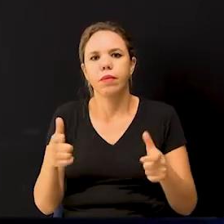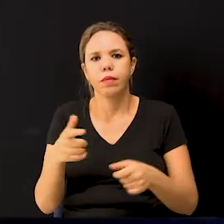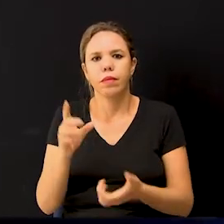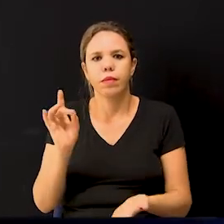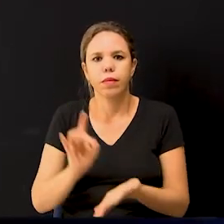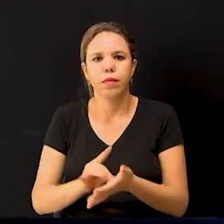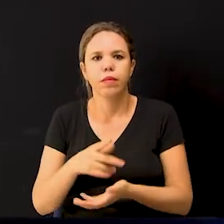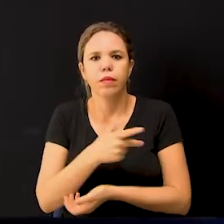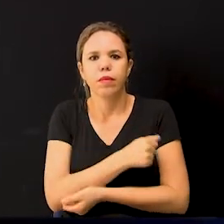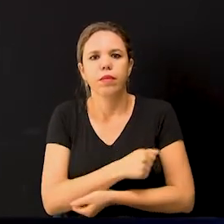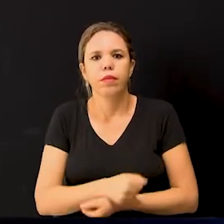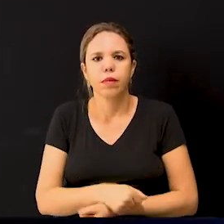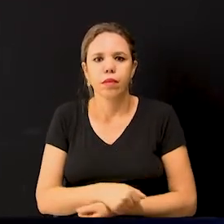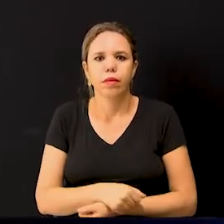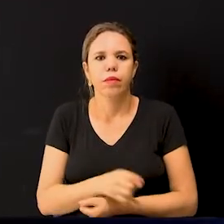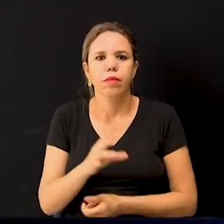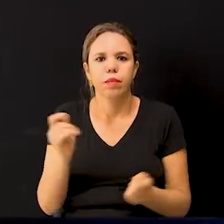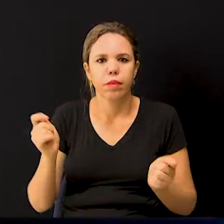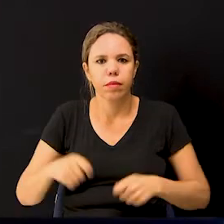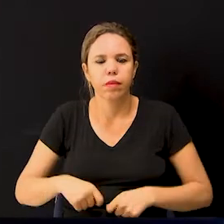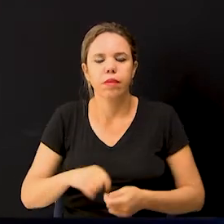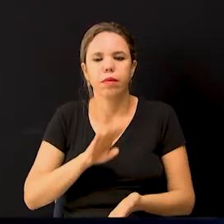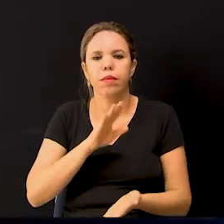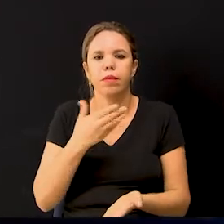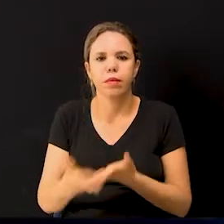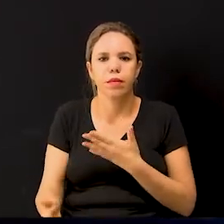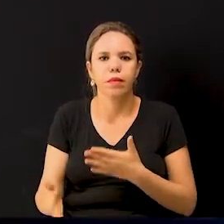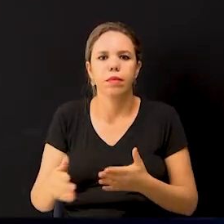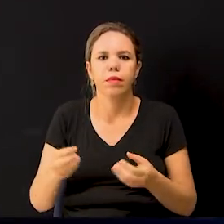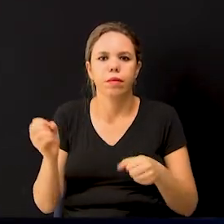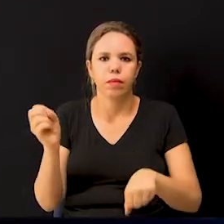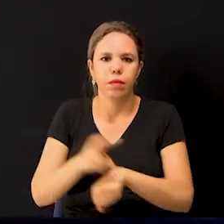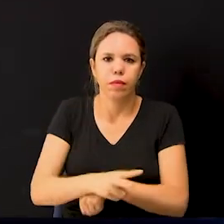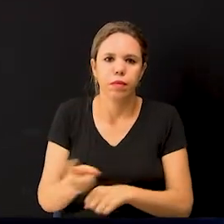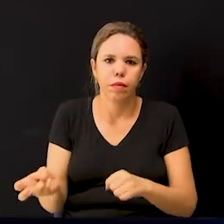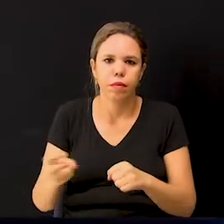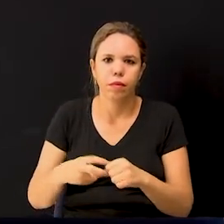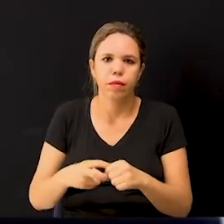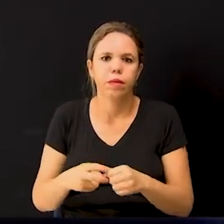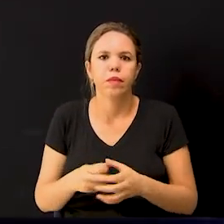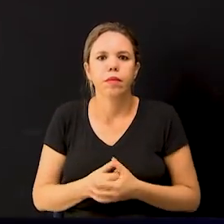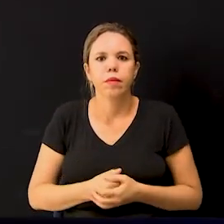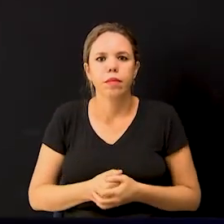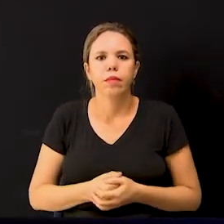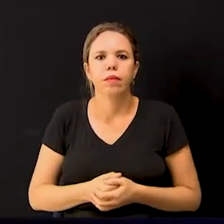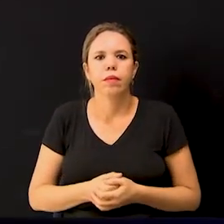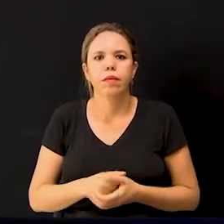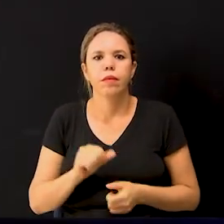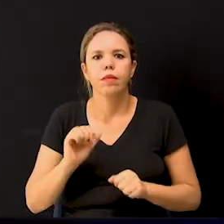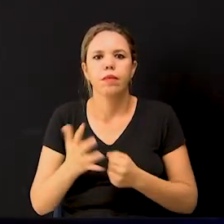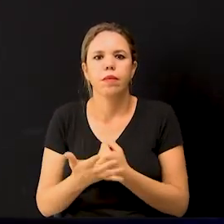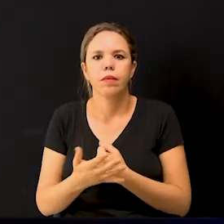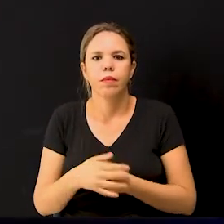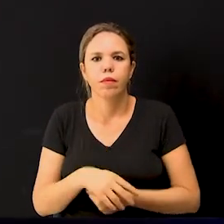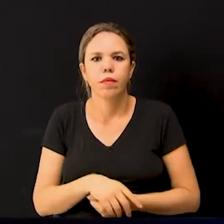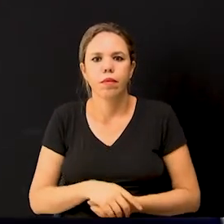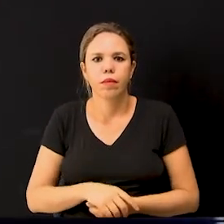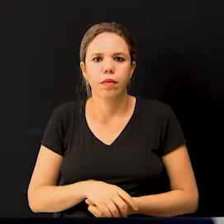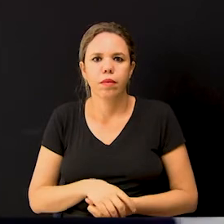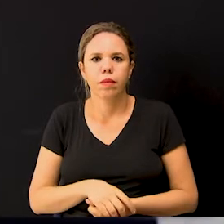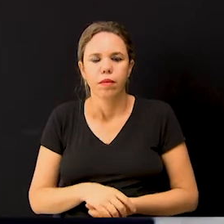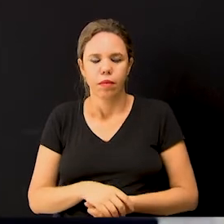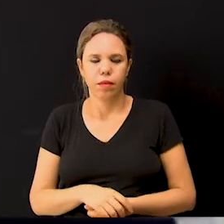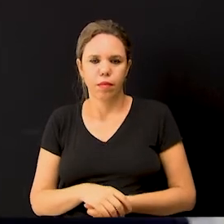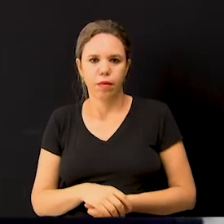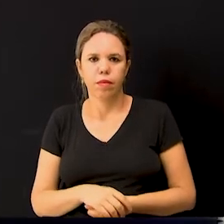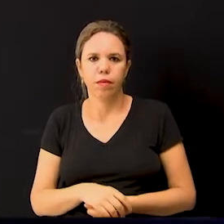vacinal eficiente para que a gente possa derrotar de vez esse vírus, né? Que é o vírus da Covid-19